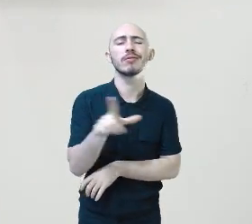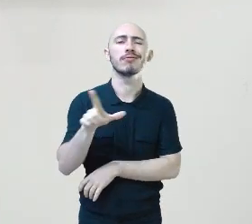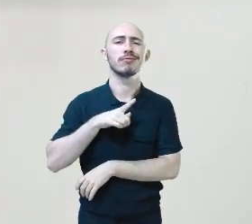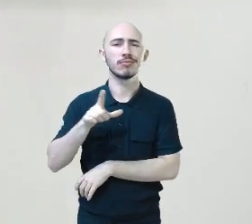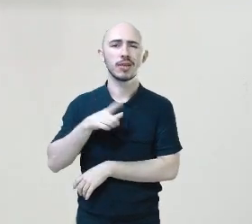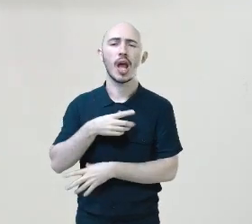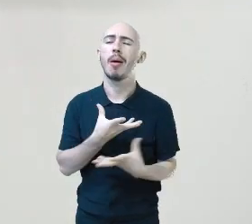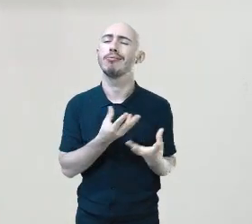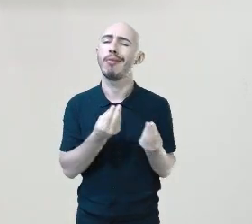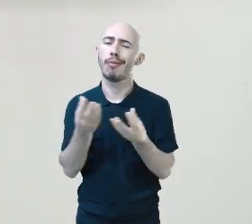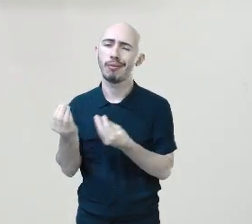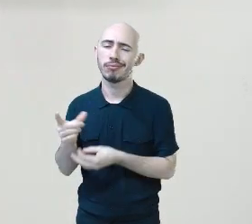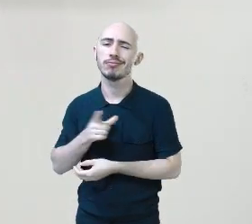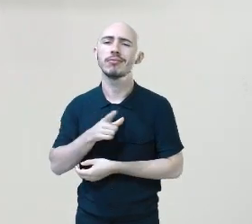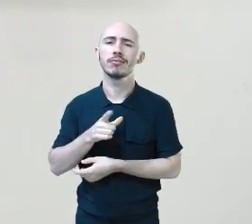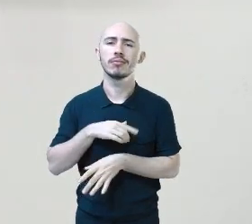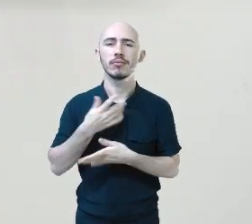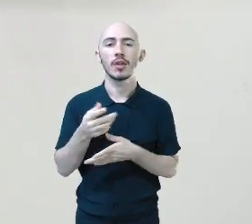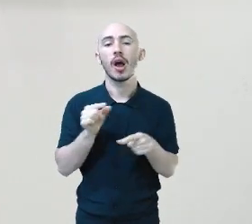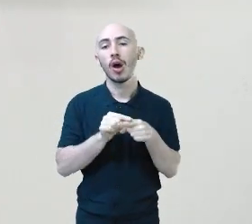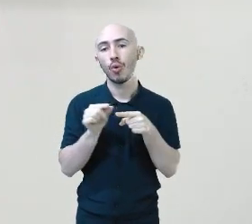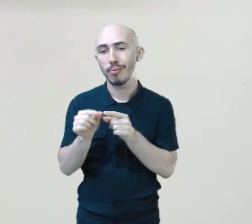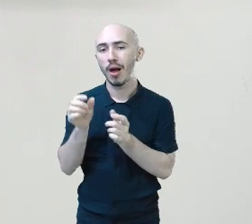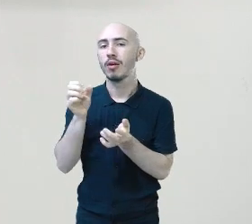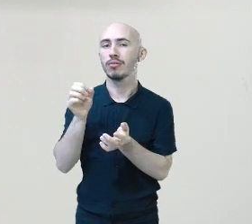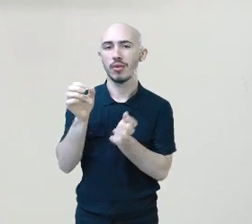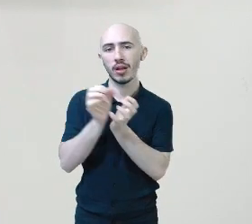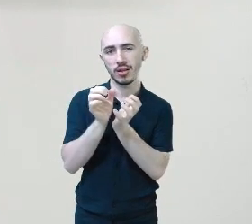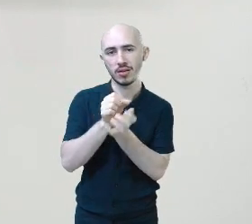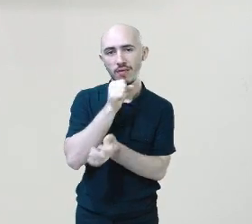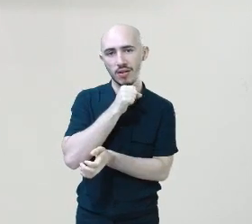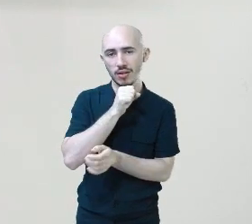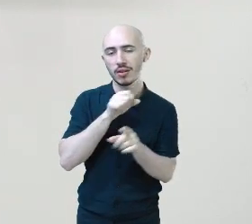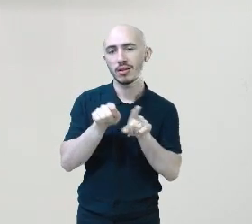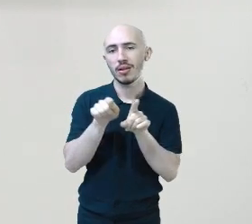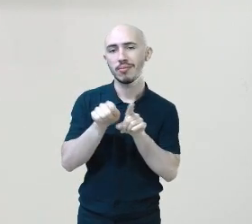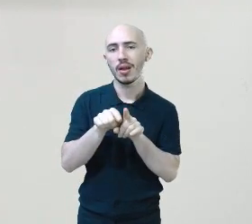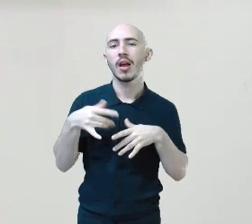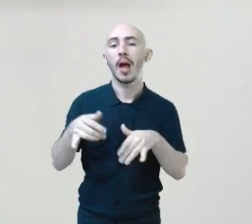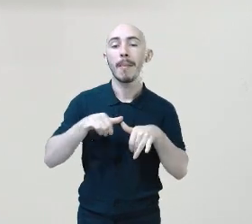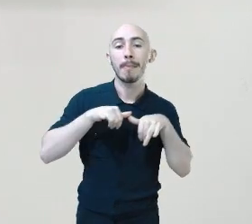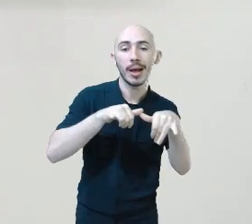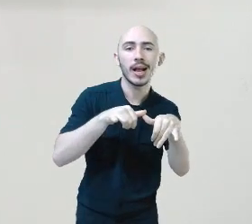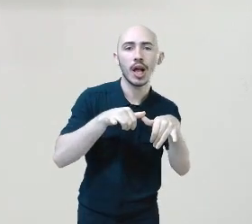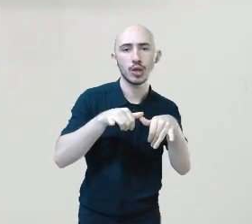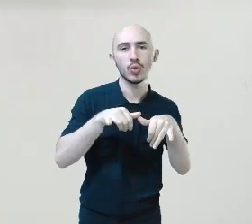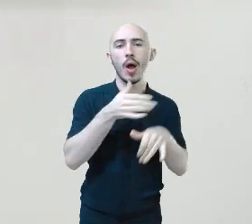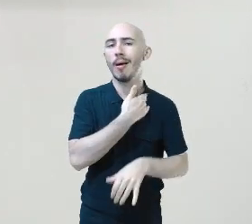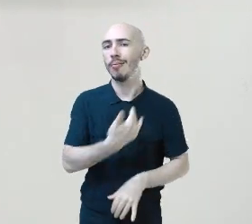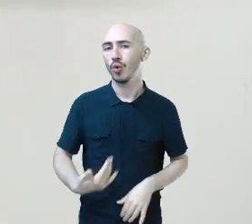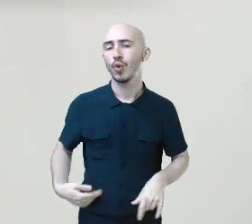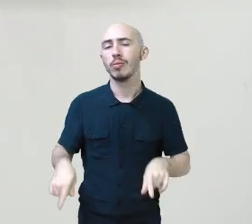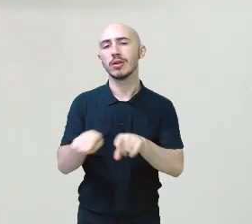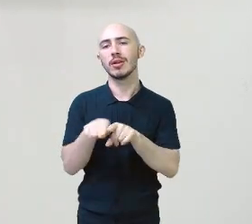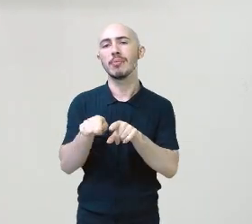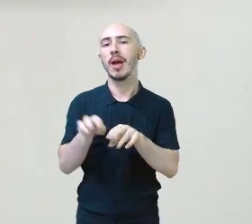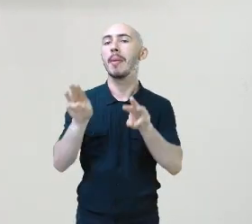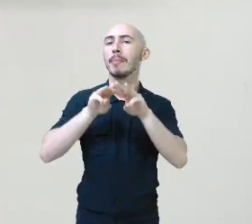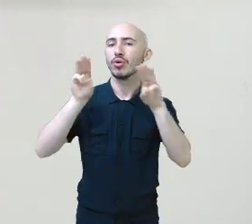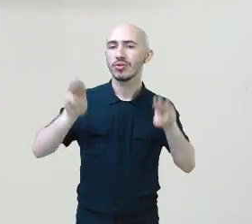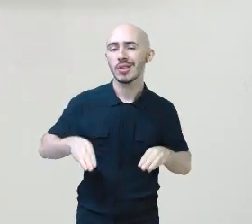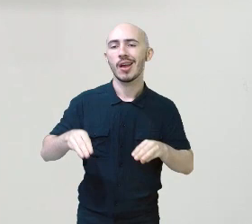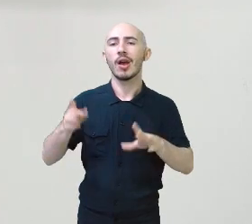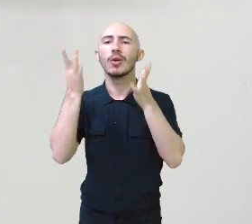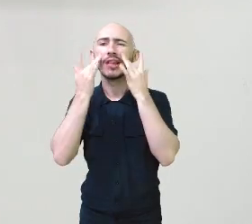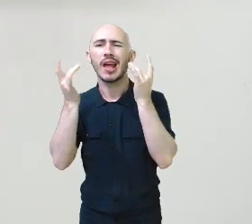nós temos o próprio bairro do Recife Antigo e outros espaços como os mercados públicos, como os museus, os